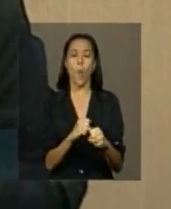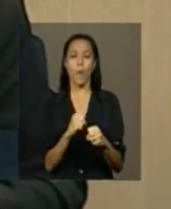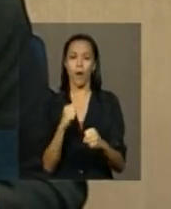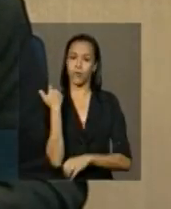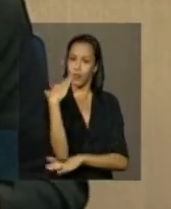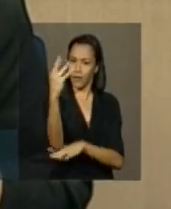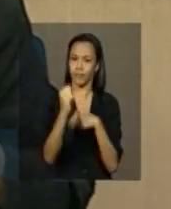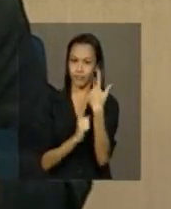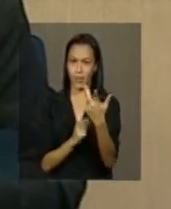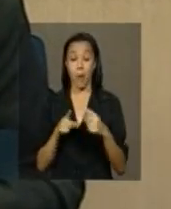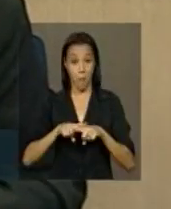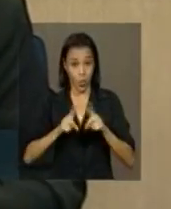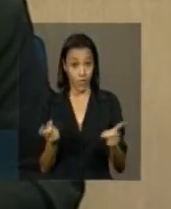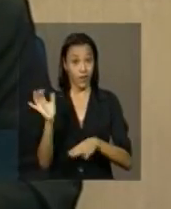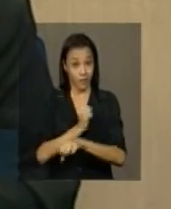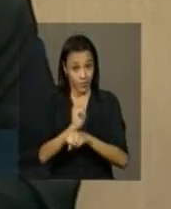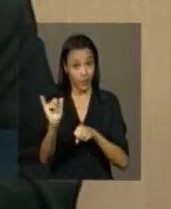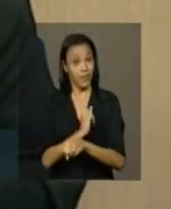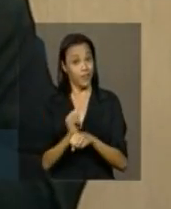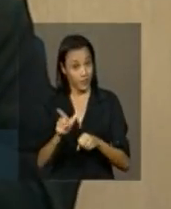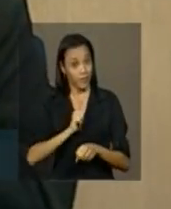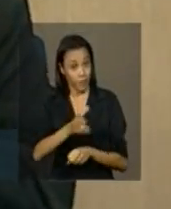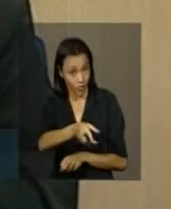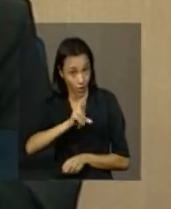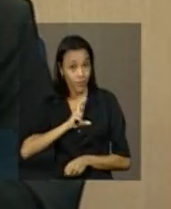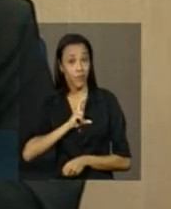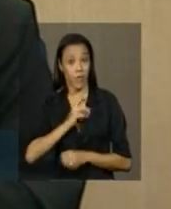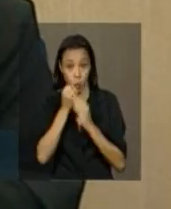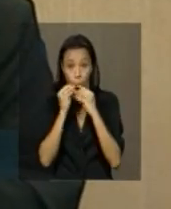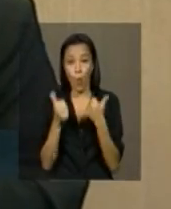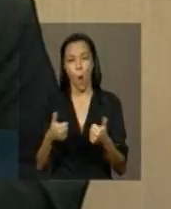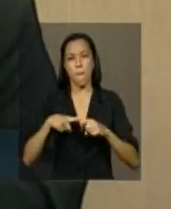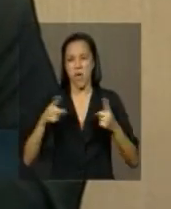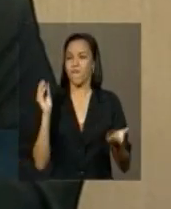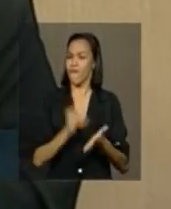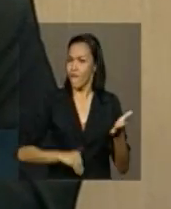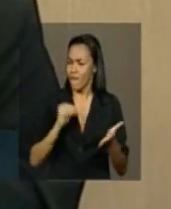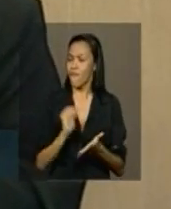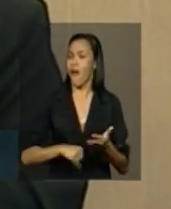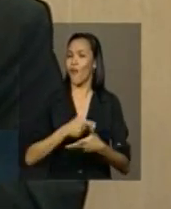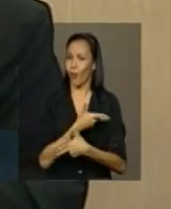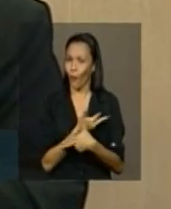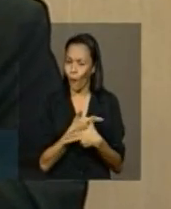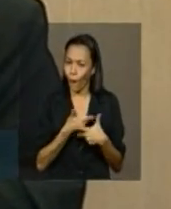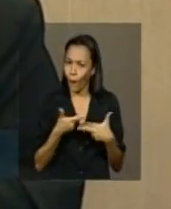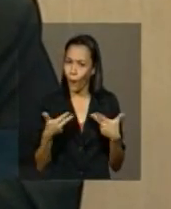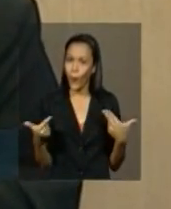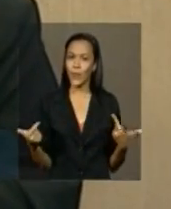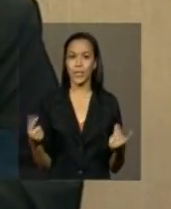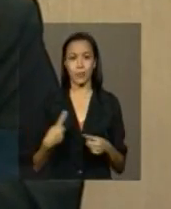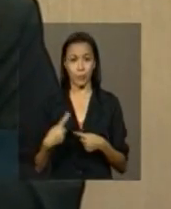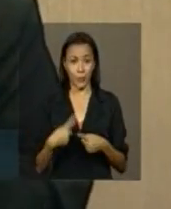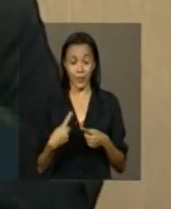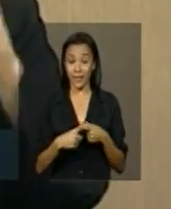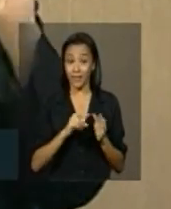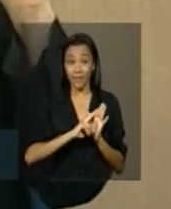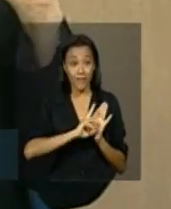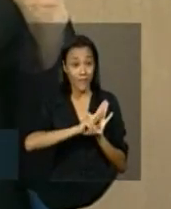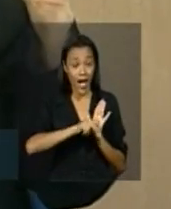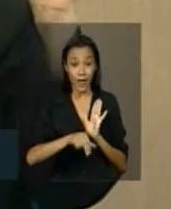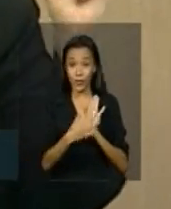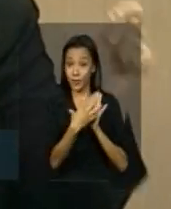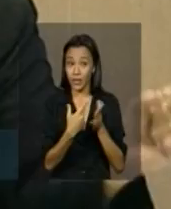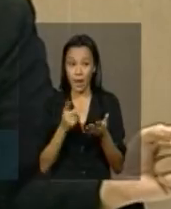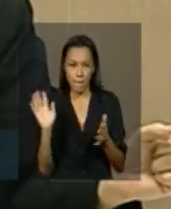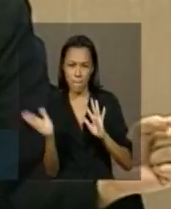mostrando que a estratégia tem dado resultado agora temos muito que fazer eh em função desses novos perfis de desmatamento em